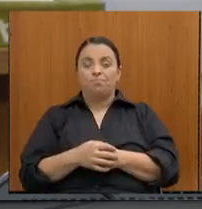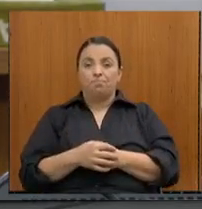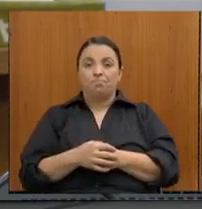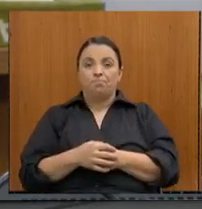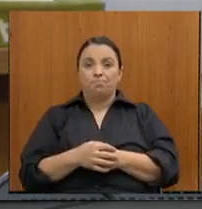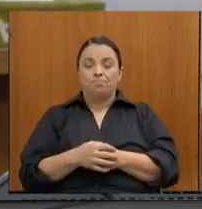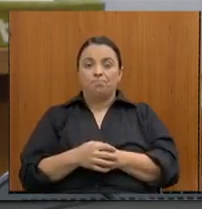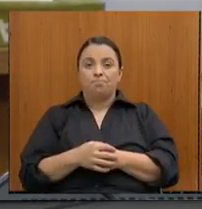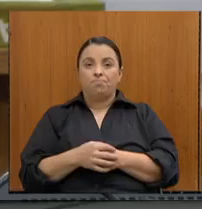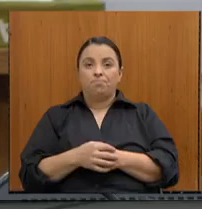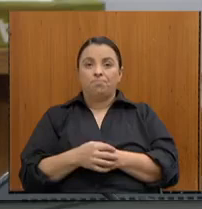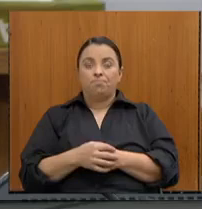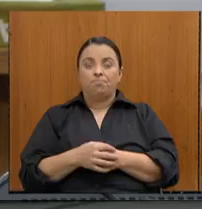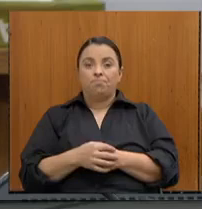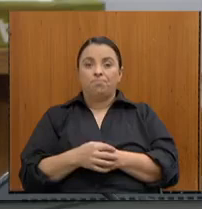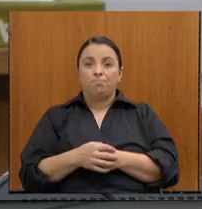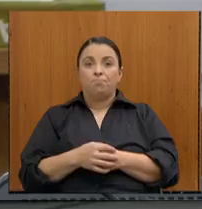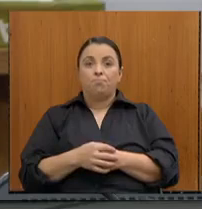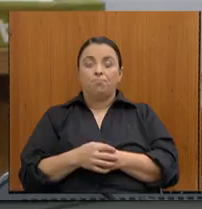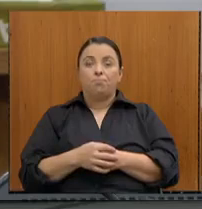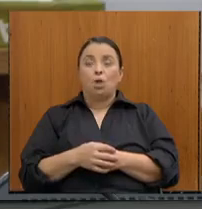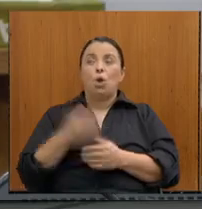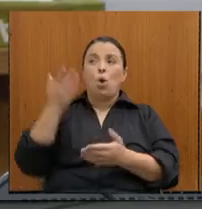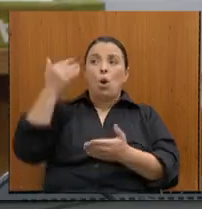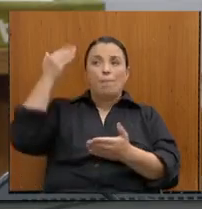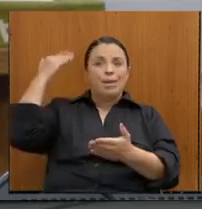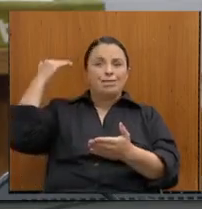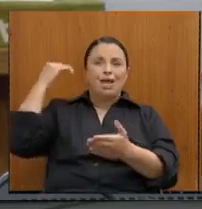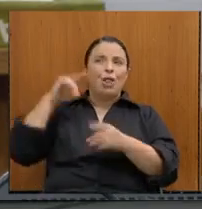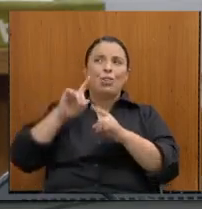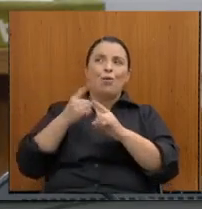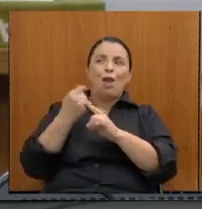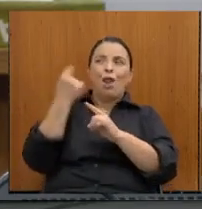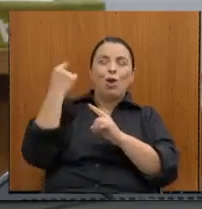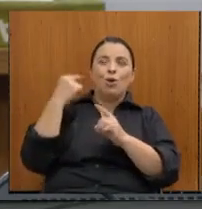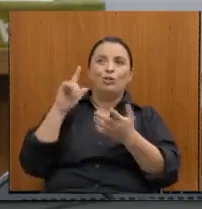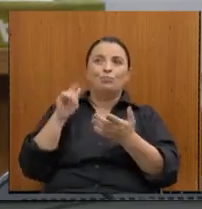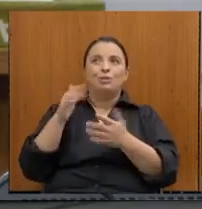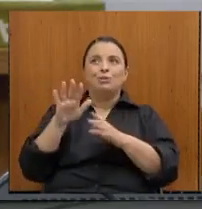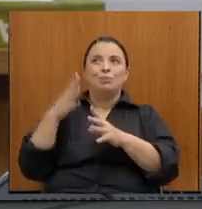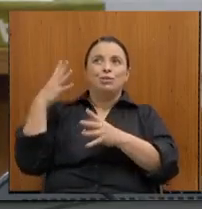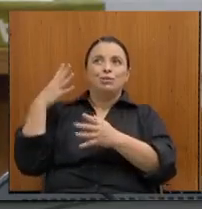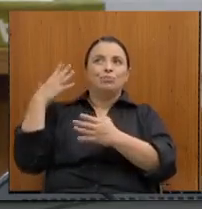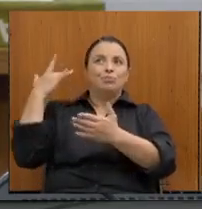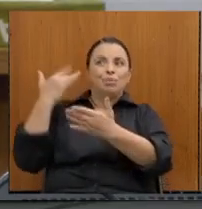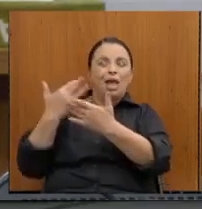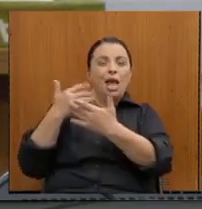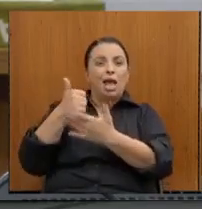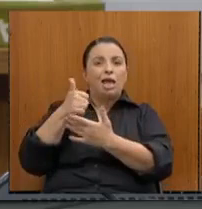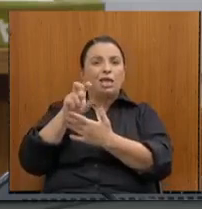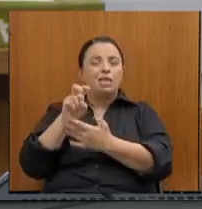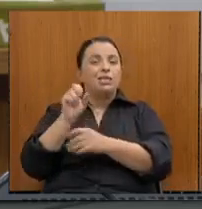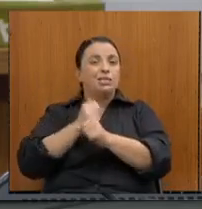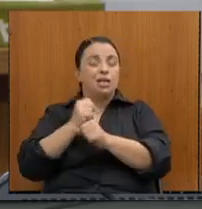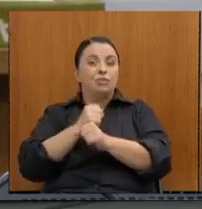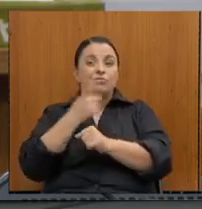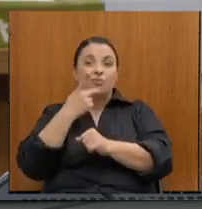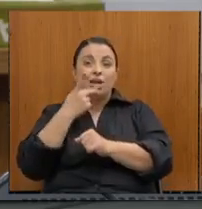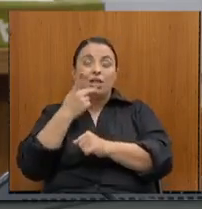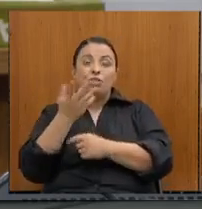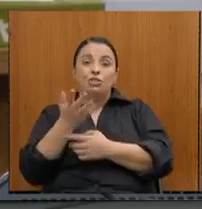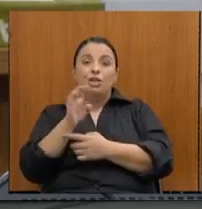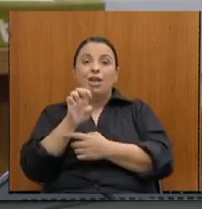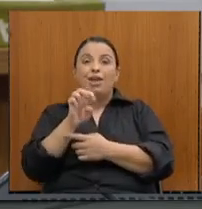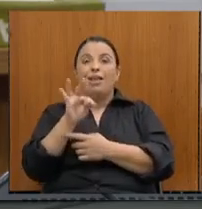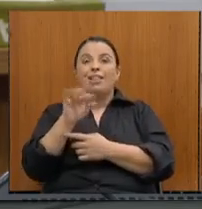alisa o passado no passado de um tão curto né falando aí de 10 15 anos fosse falava de etanol era difícil né